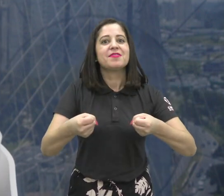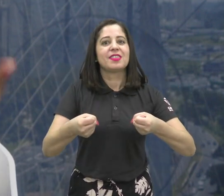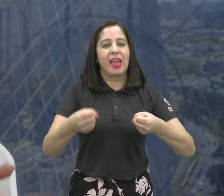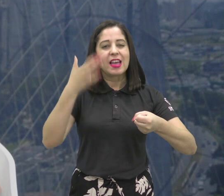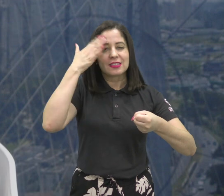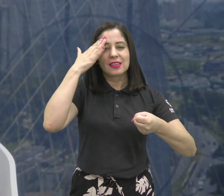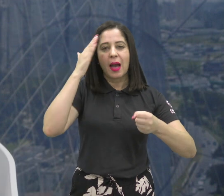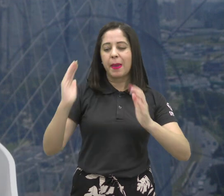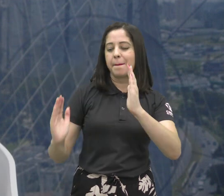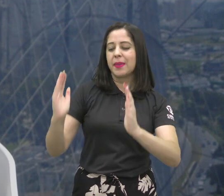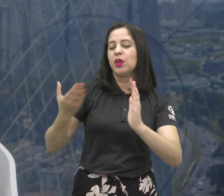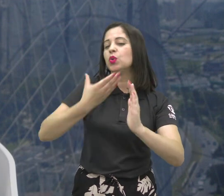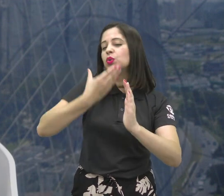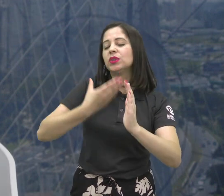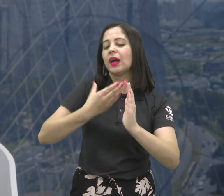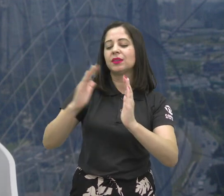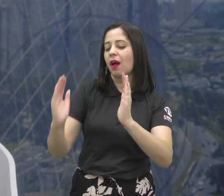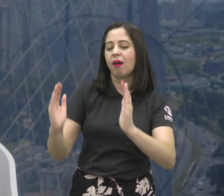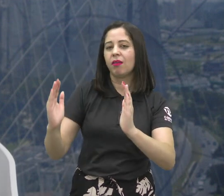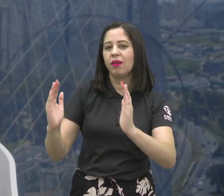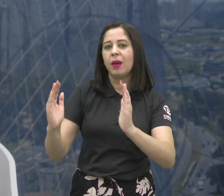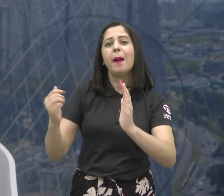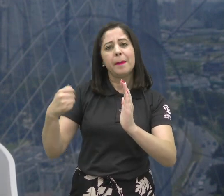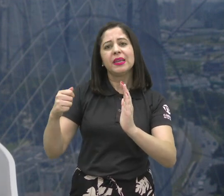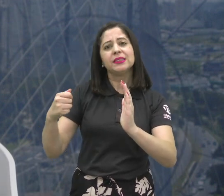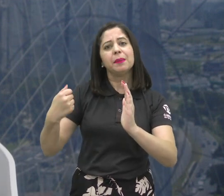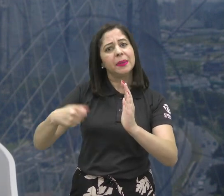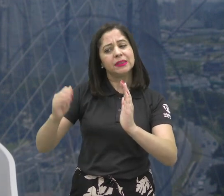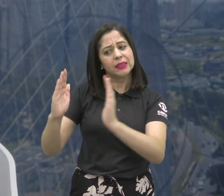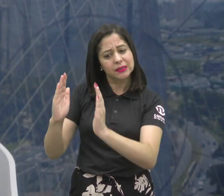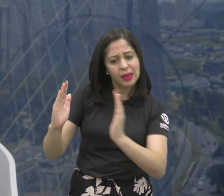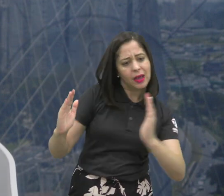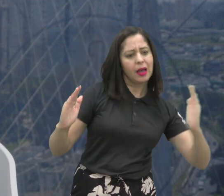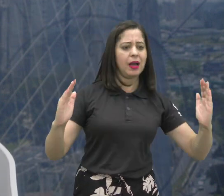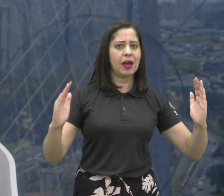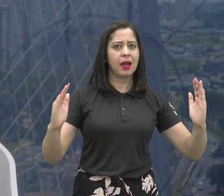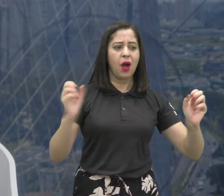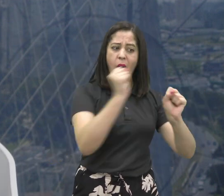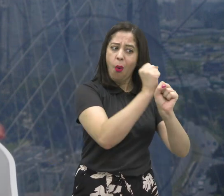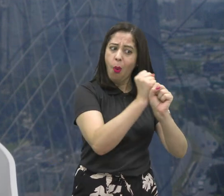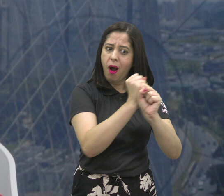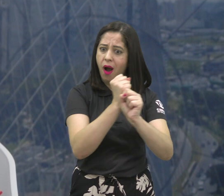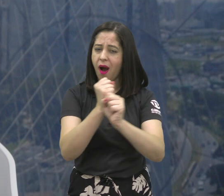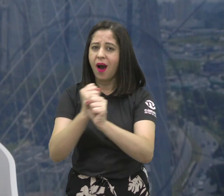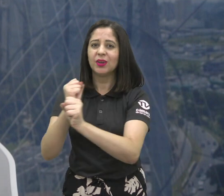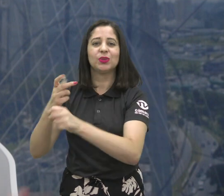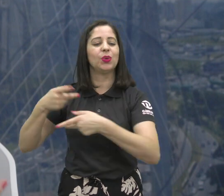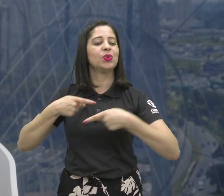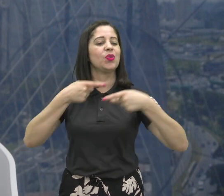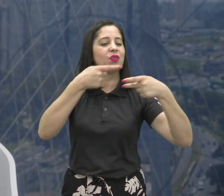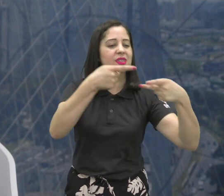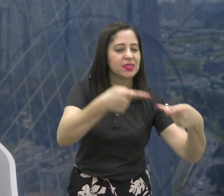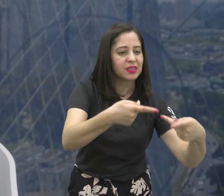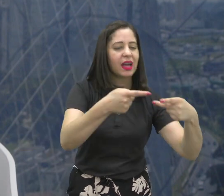de olhar para o outro, que ela permaneça, né, por todo o ano, que a gente possa fazer aí essas visitas às